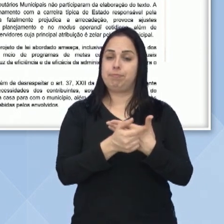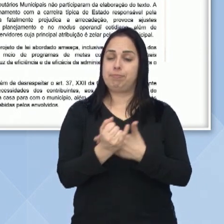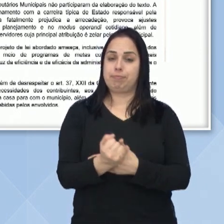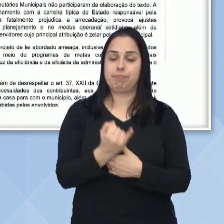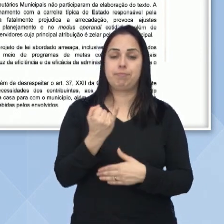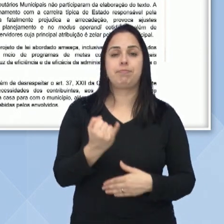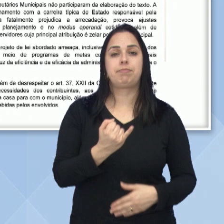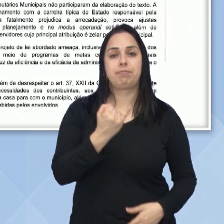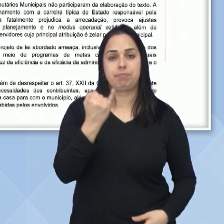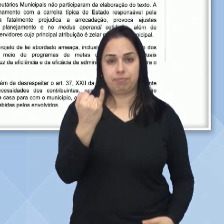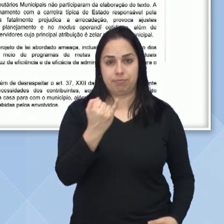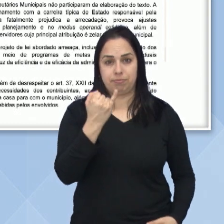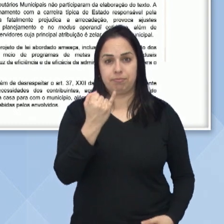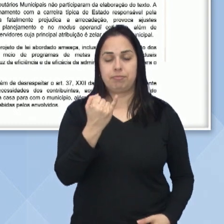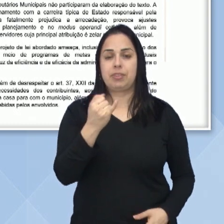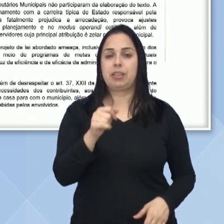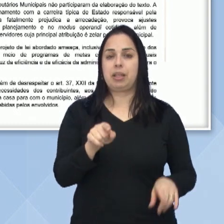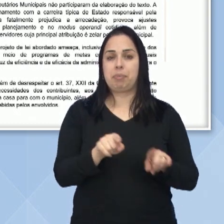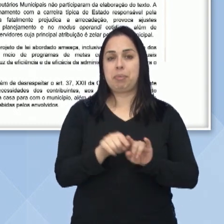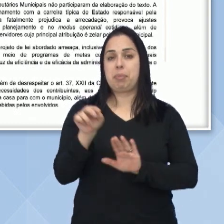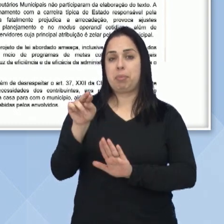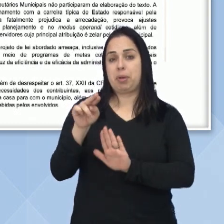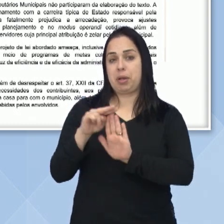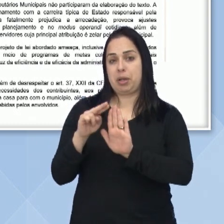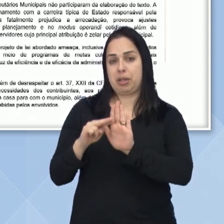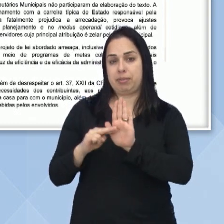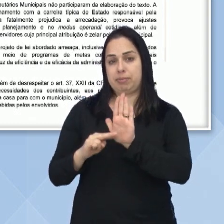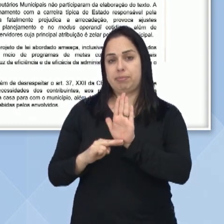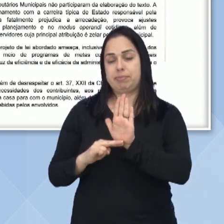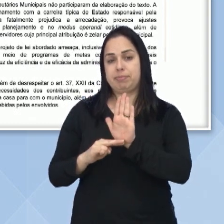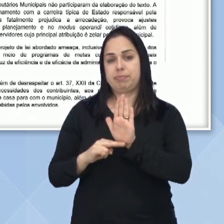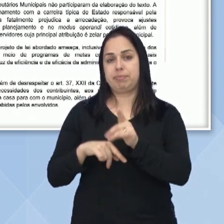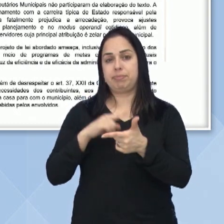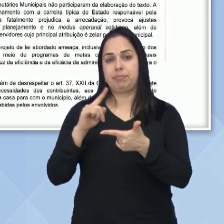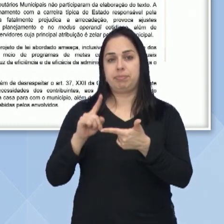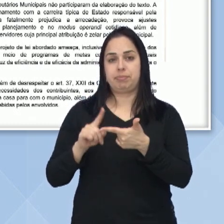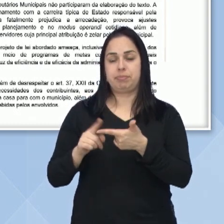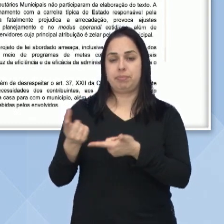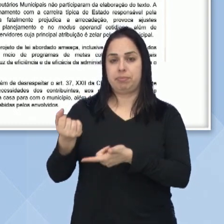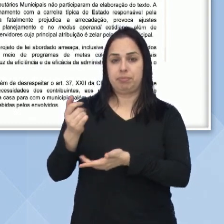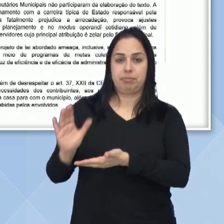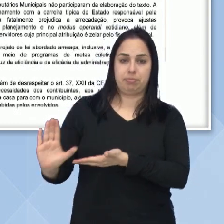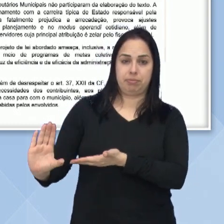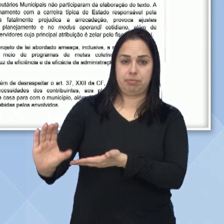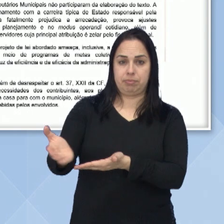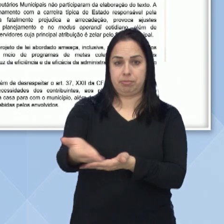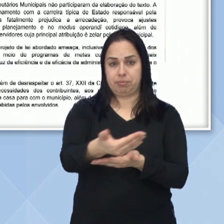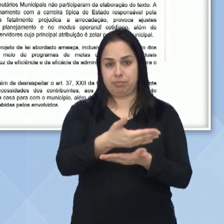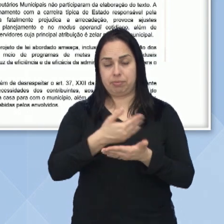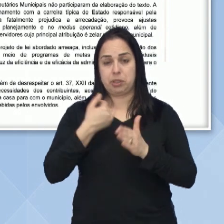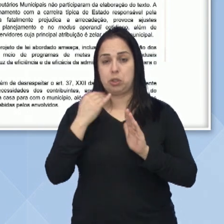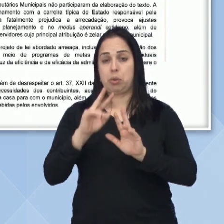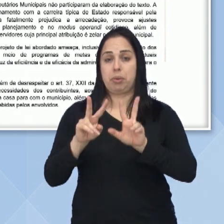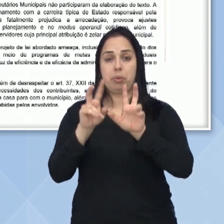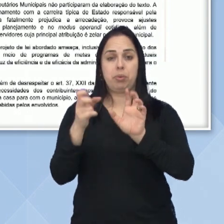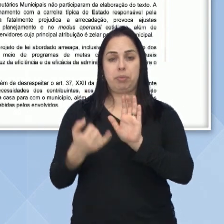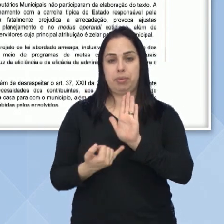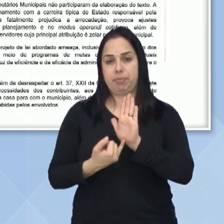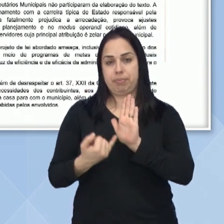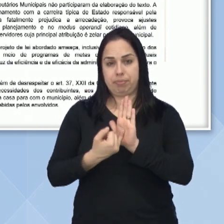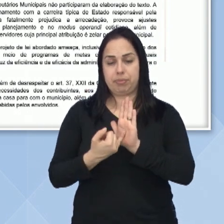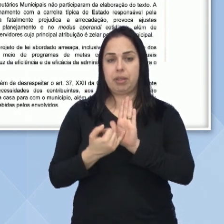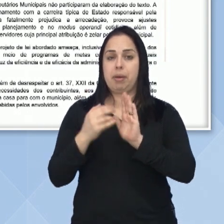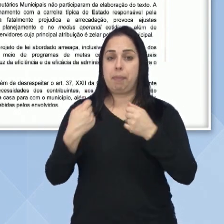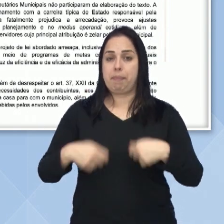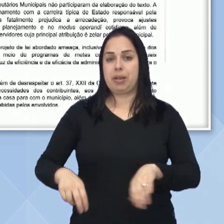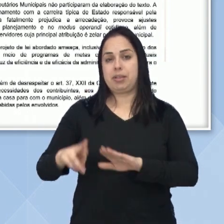relevâncias, como editar o regulamento, gerir a arrecadação centralizada do imposto, estabelecer os